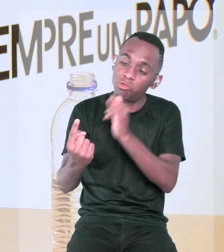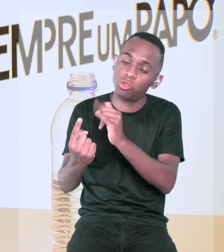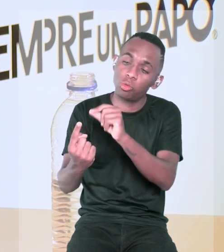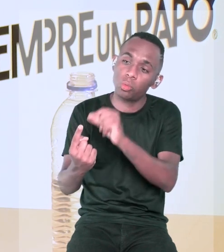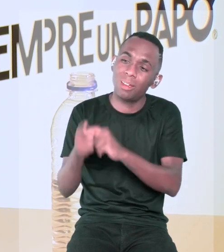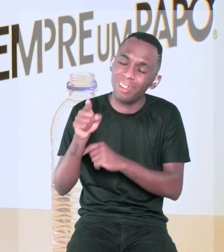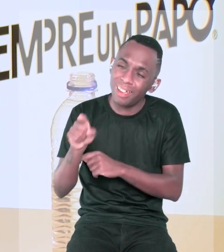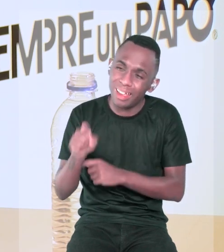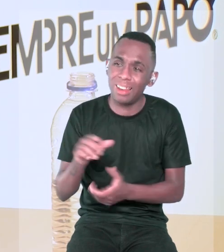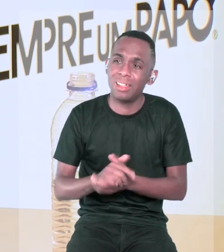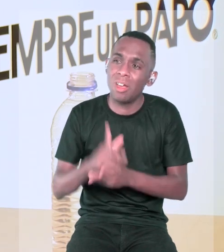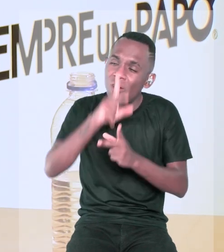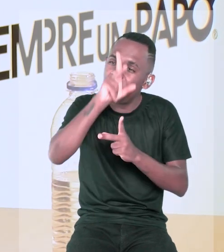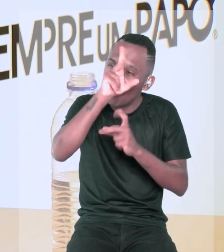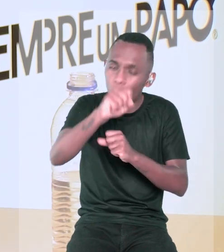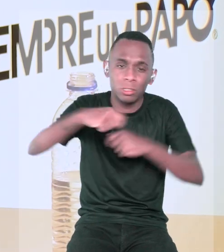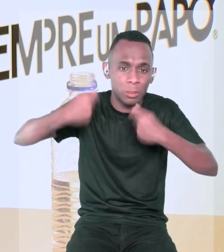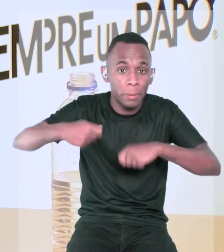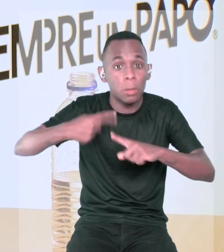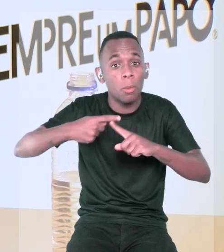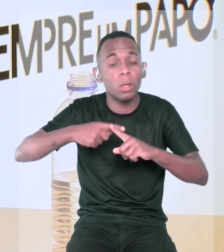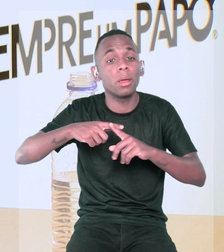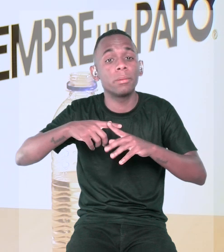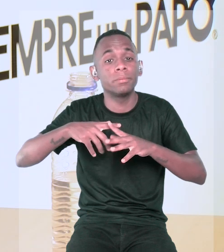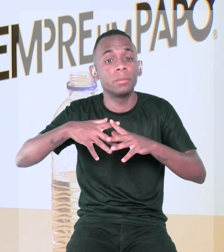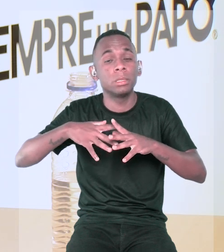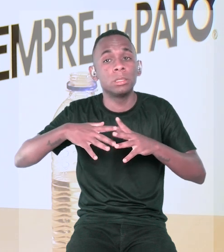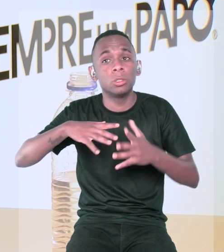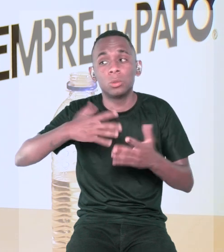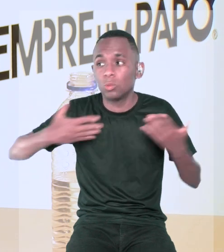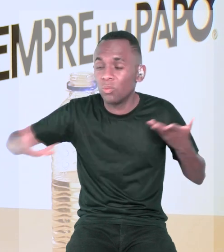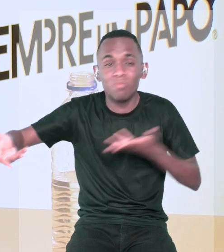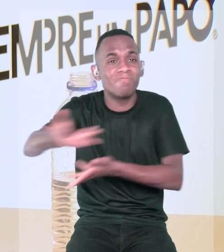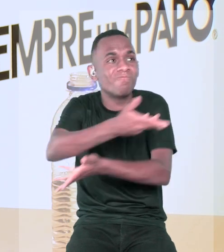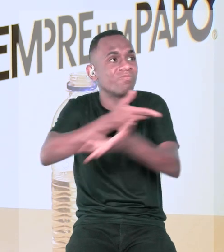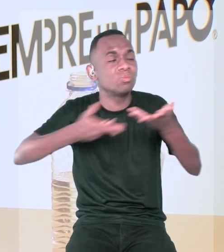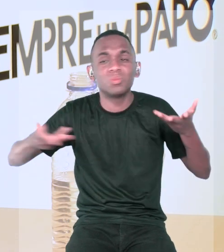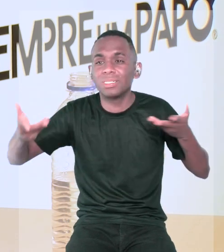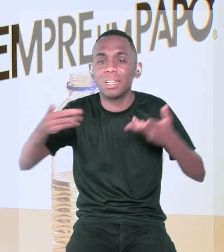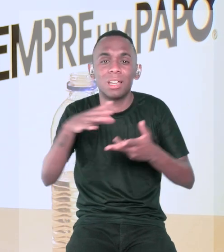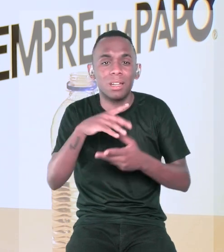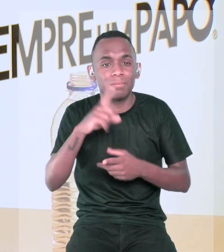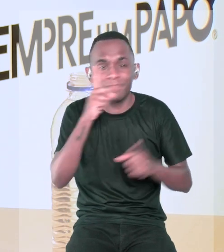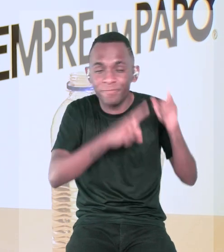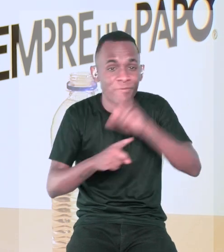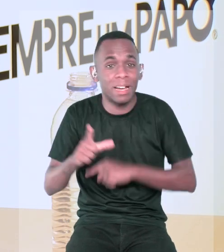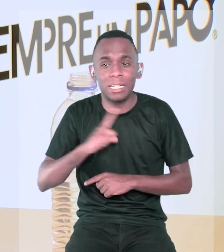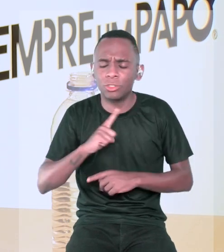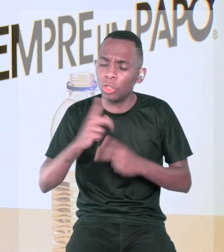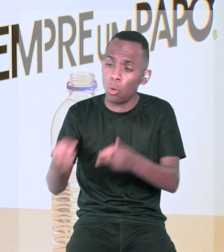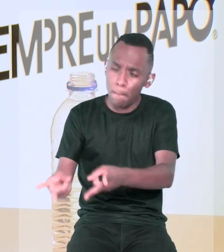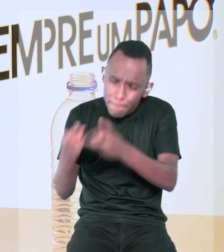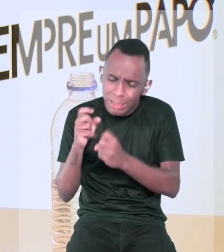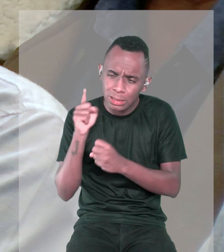Ele diz, ela estava condenada a ser forte porque todo o seu universo era precário. Eu sempre senti, ao